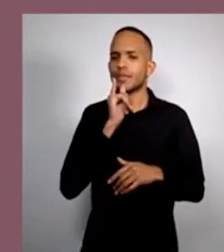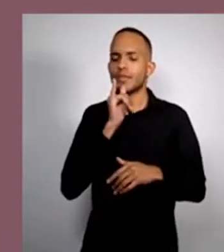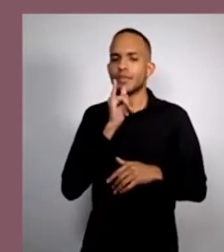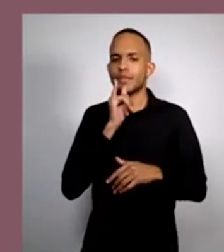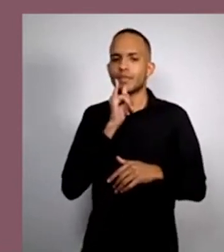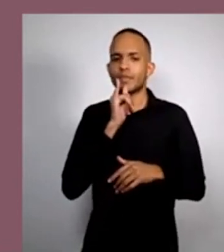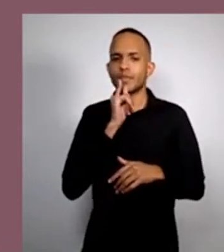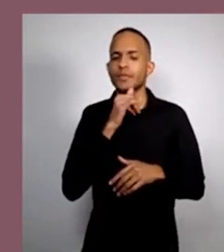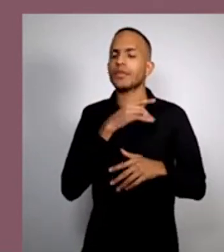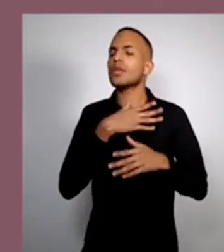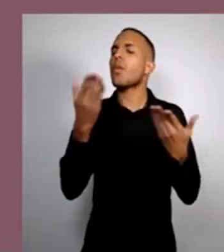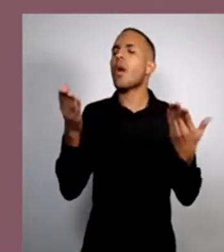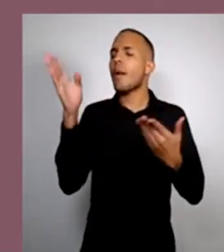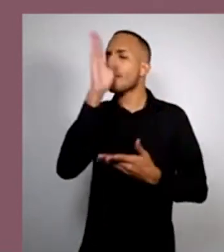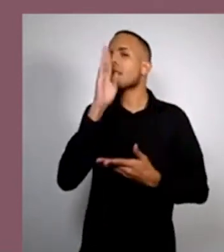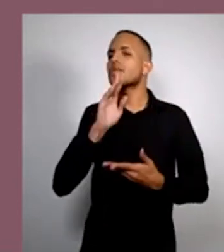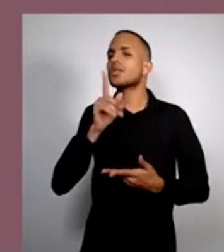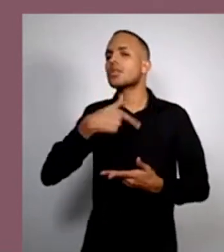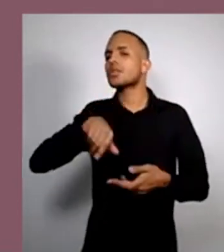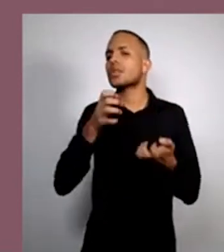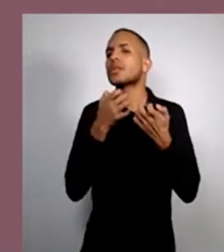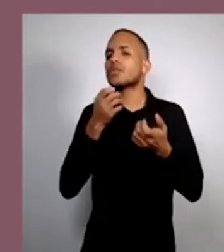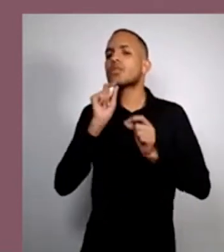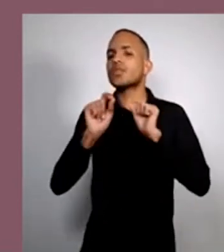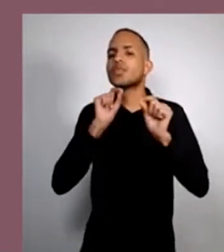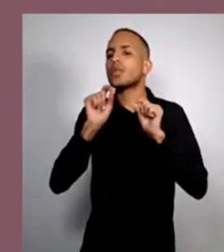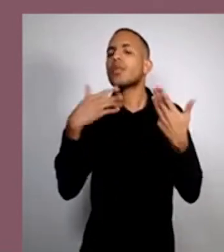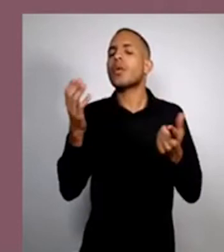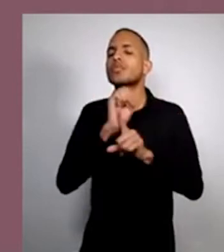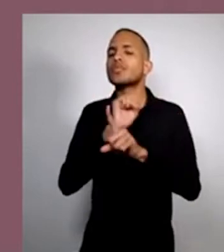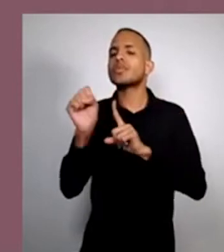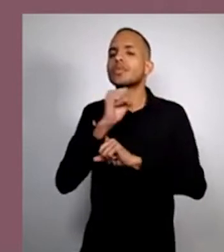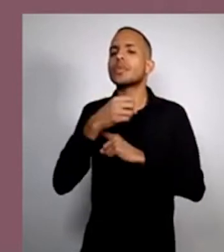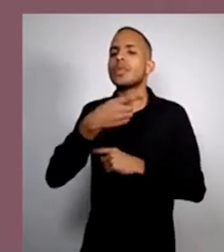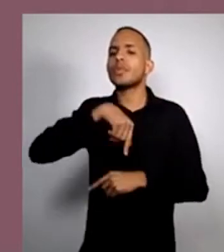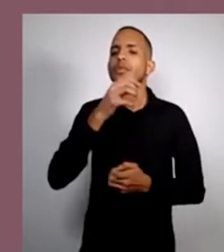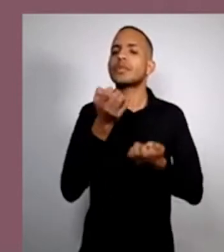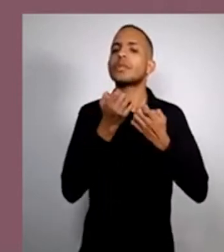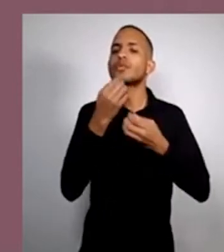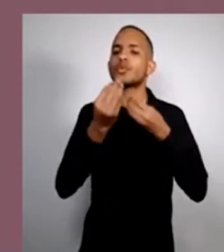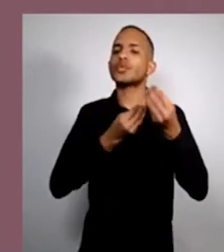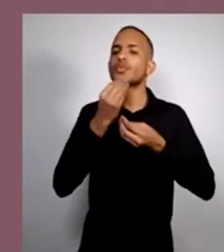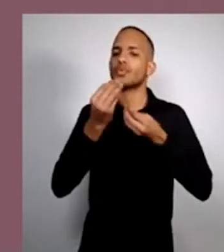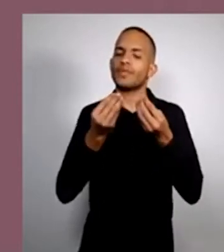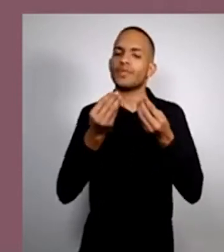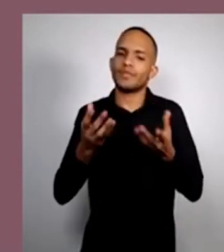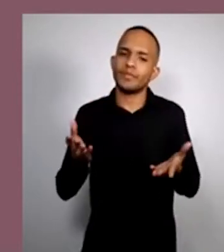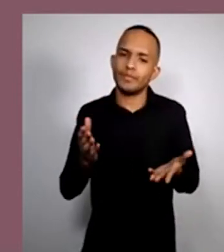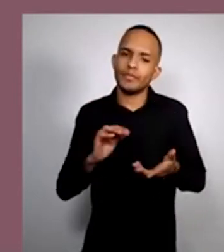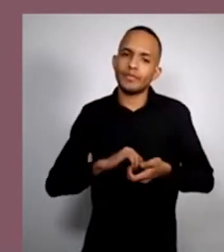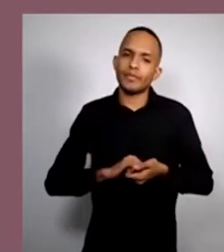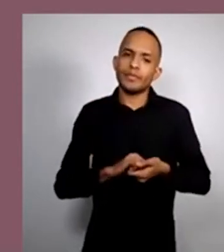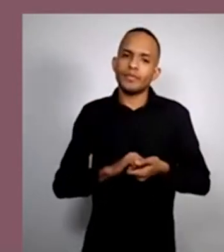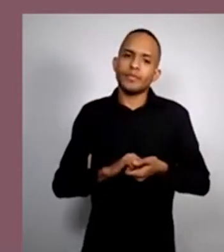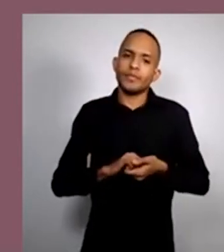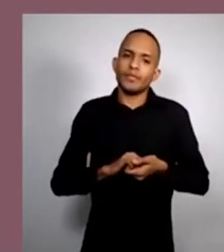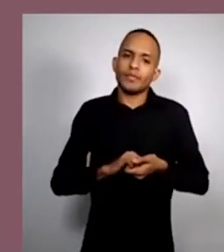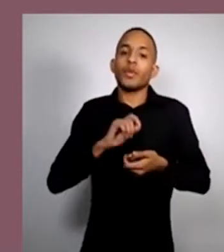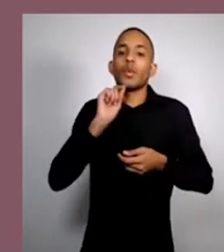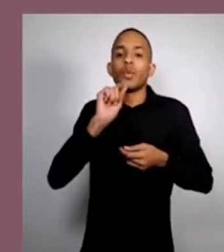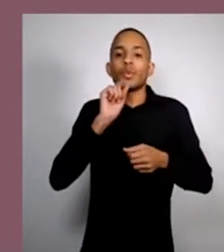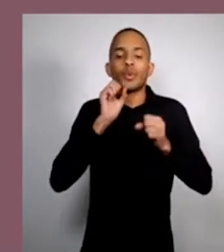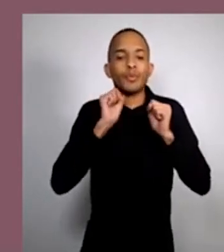que Brasil nós queremos? Que sociedade nós queremos? O que eu